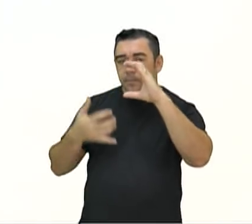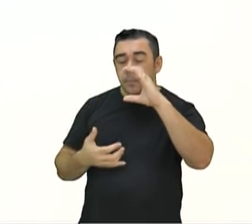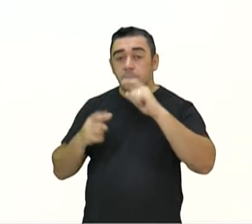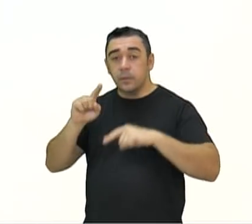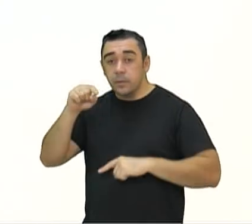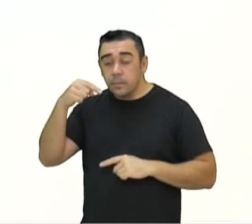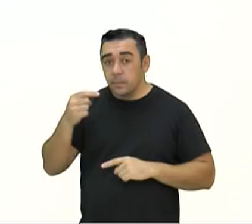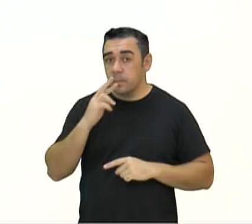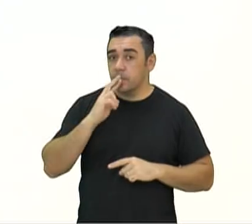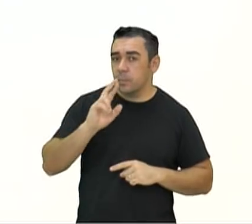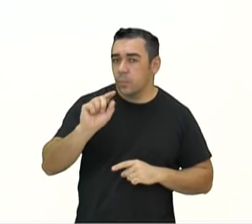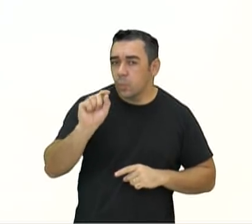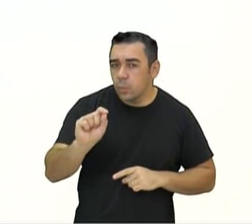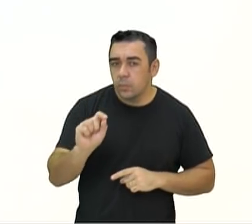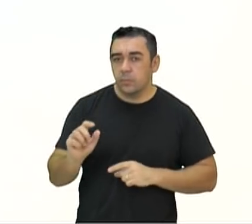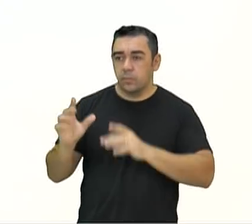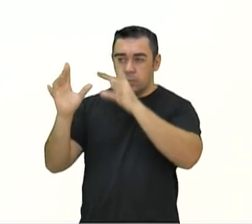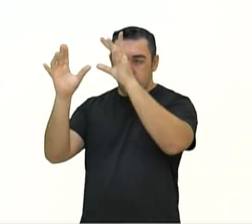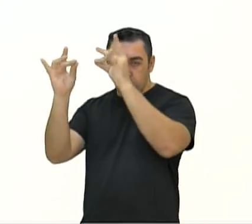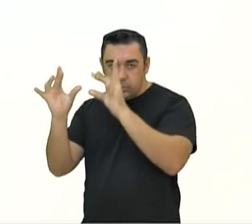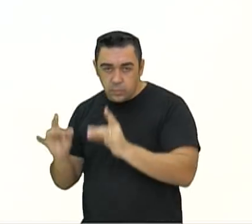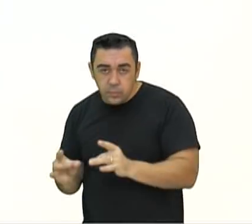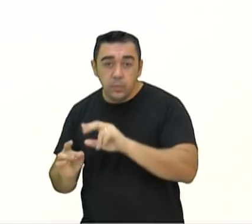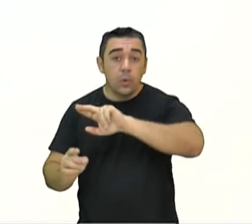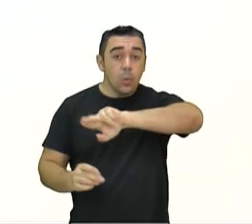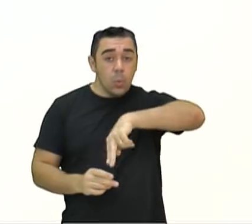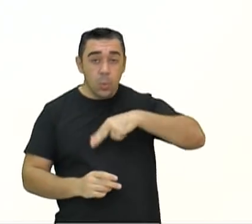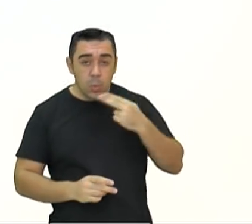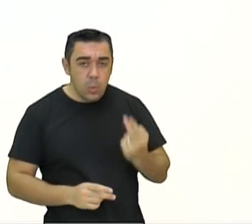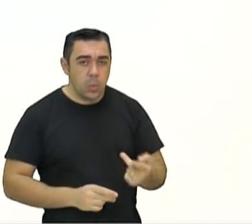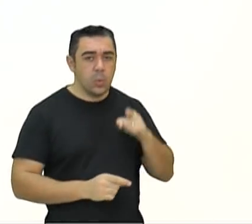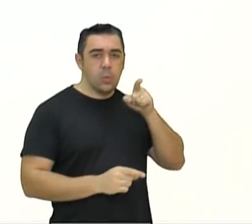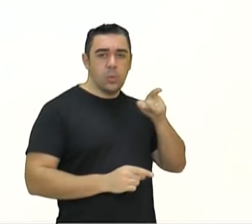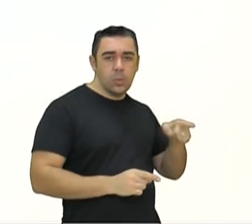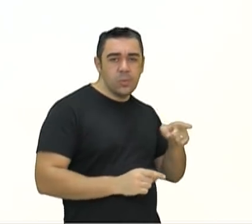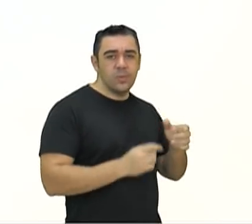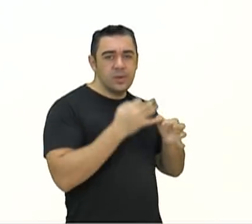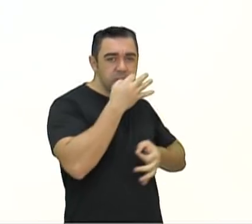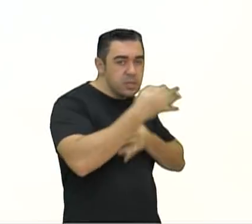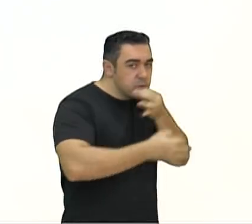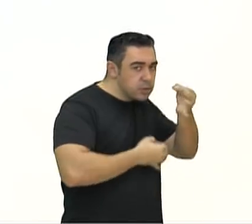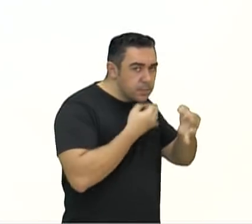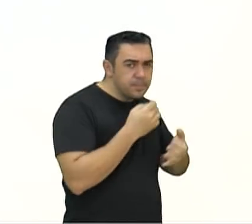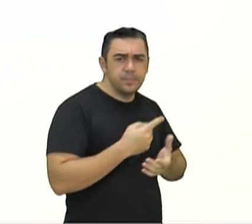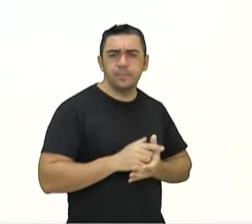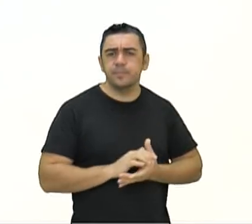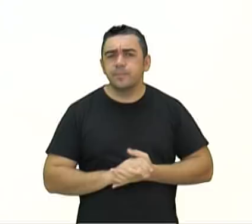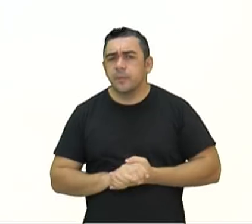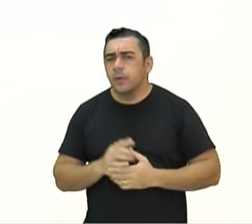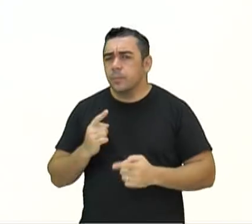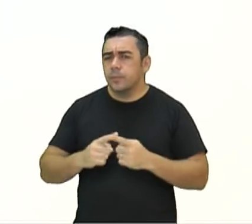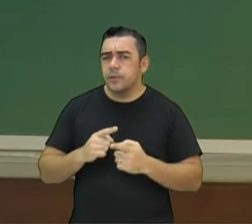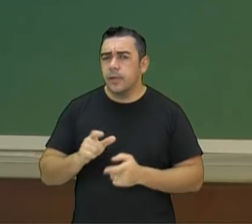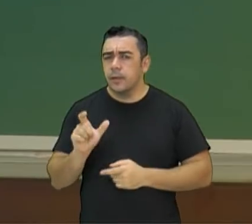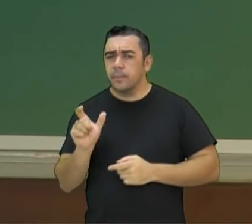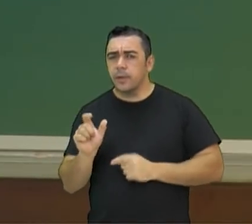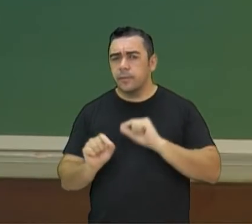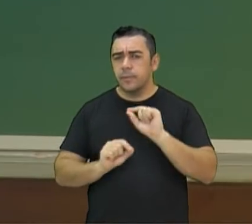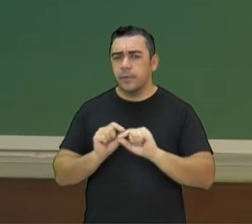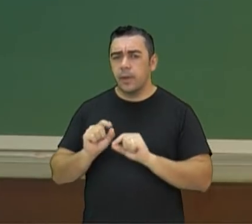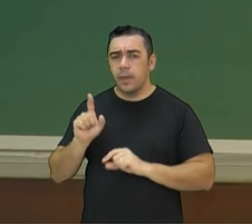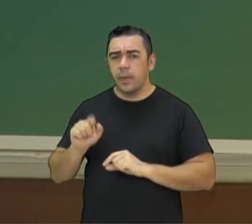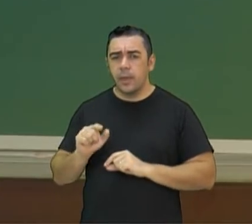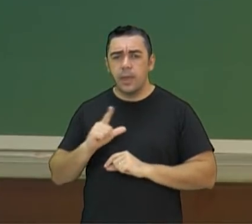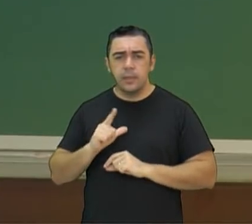se é predominantemente uma resenha crítica ou uma resenha descritiva. Por que a palavra predominantemente aparece